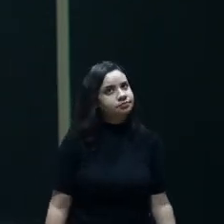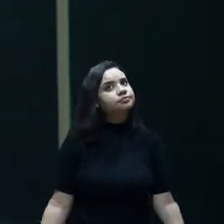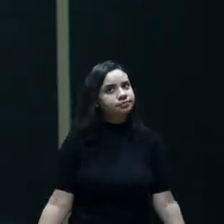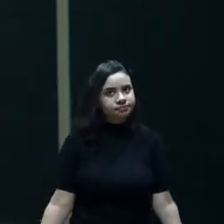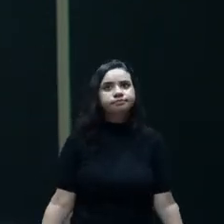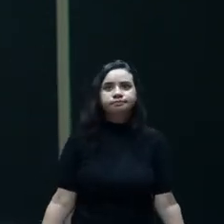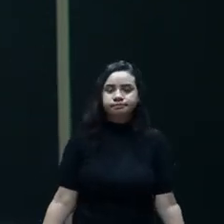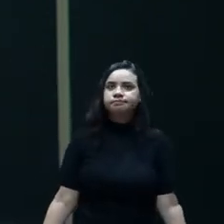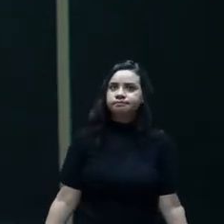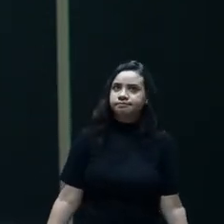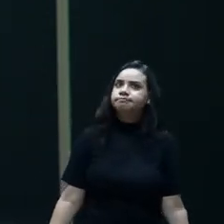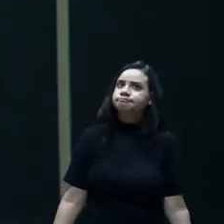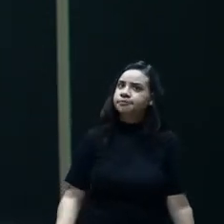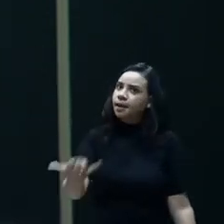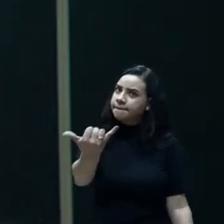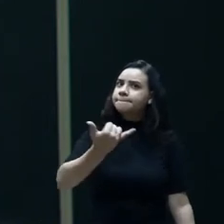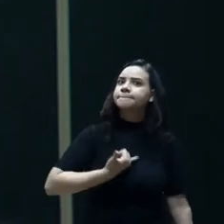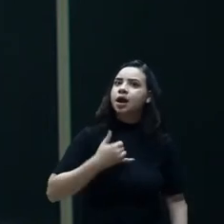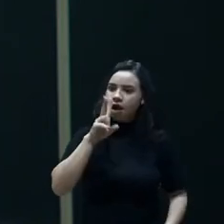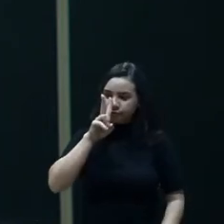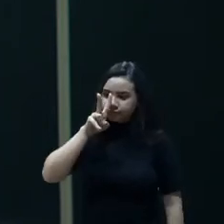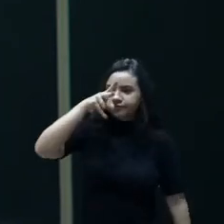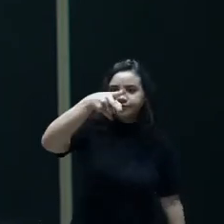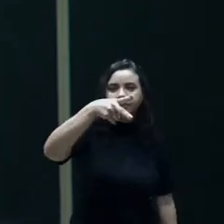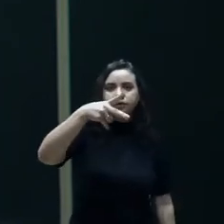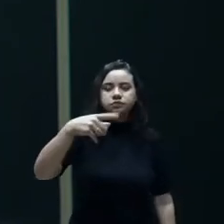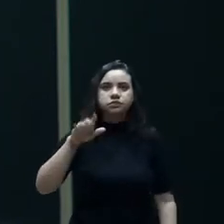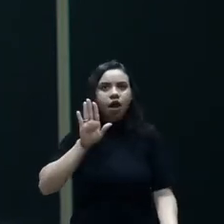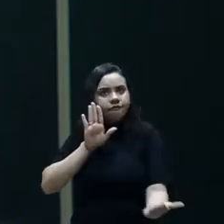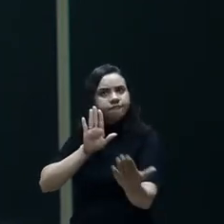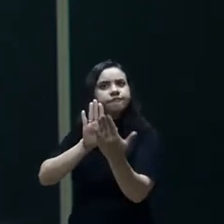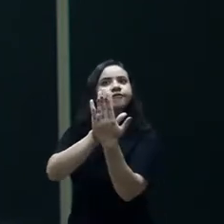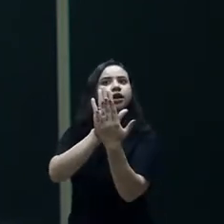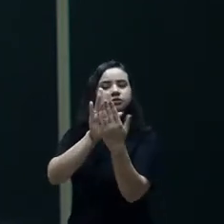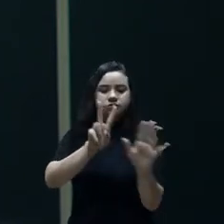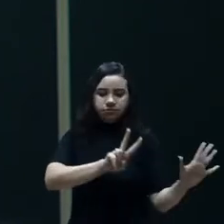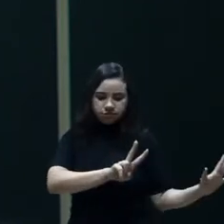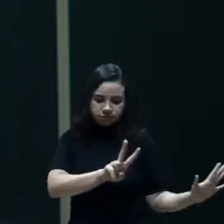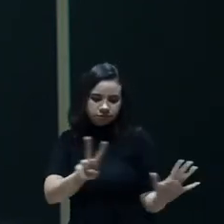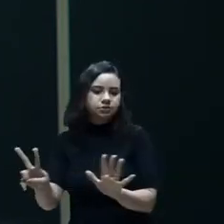ouvir palavra. É essa palavra que vai me dar força para mim enfrentar a minha semana.